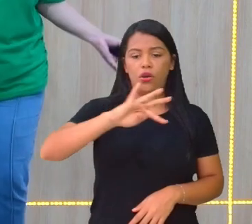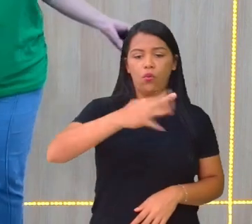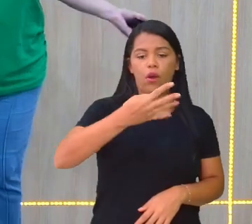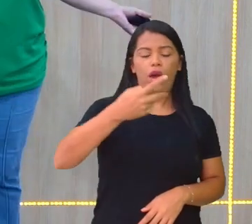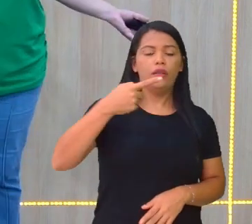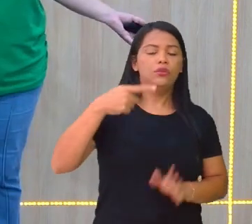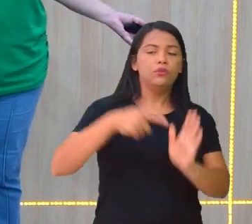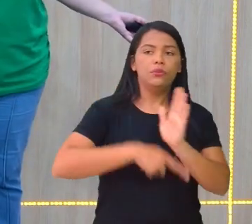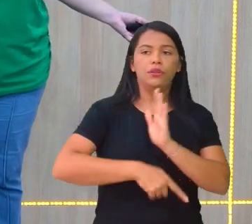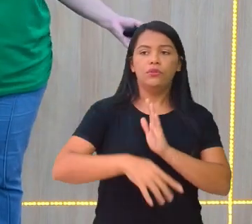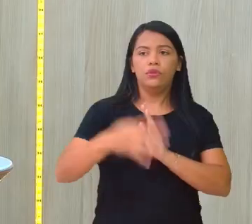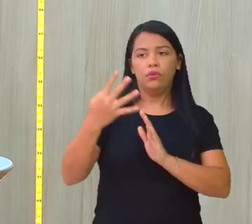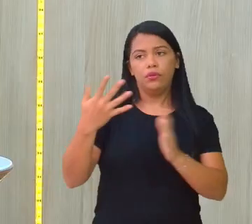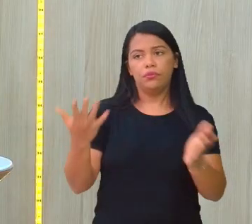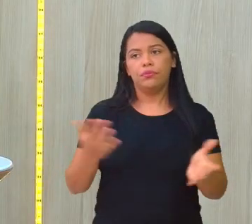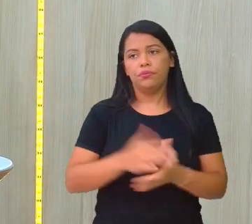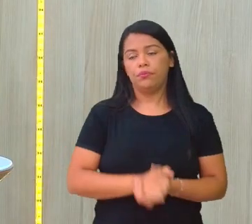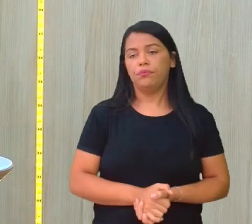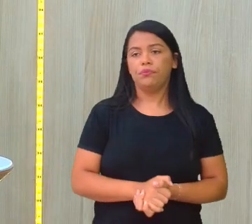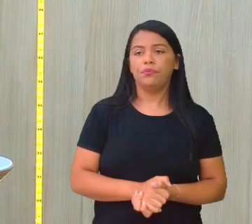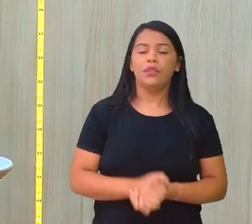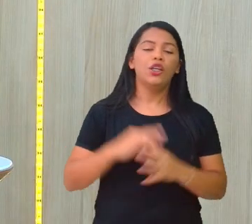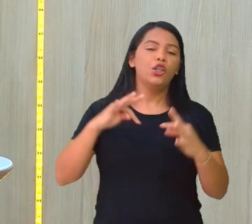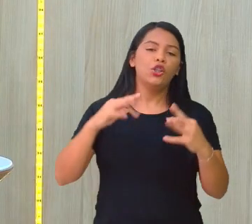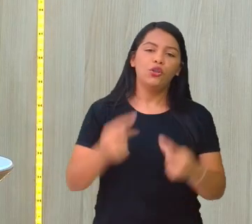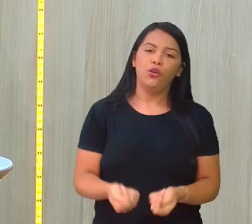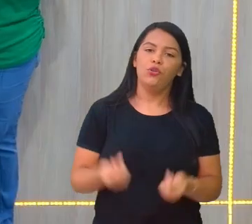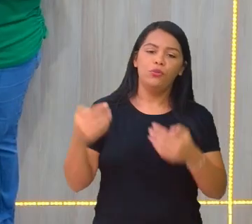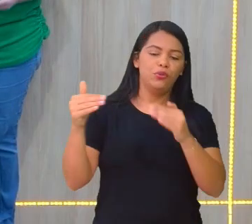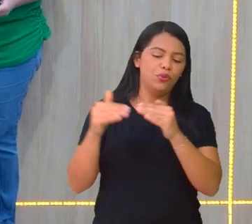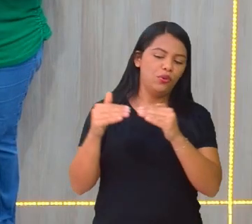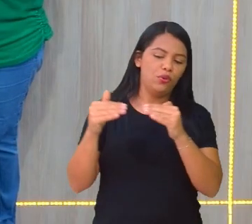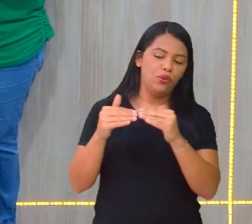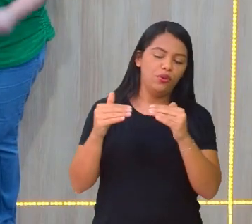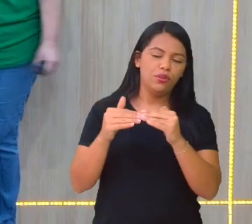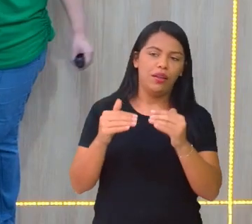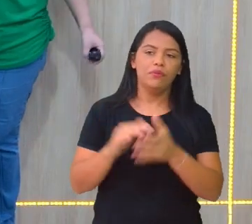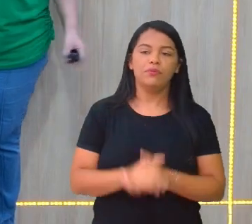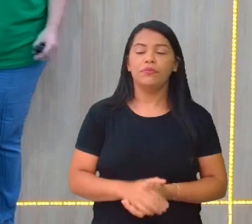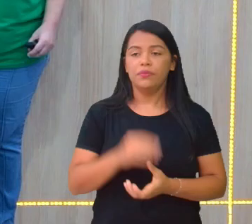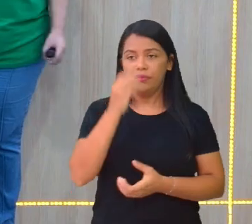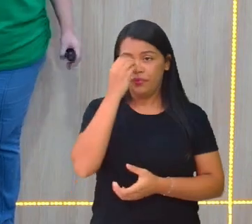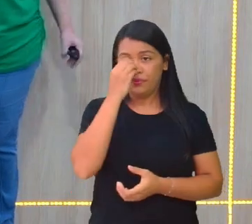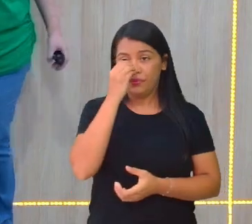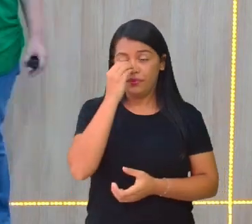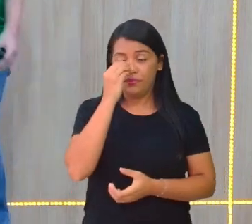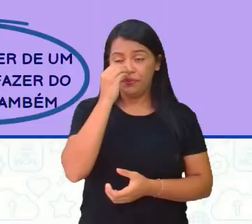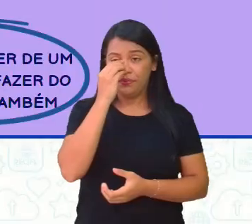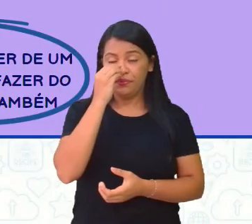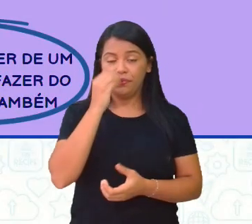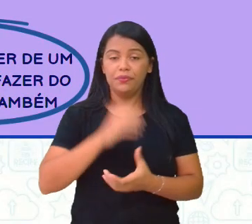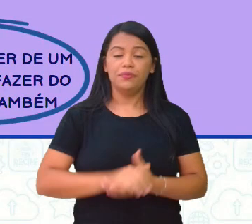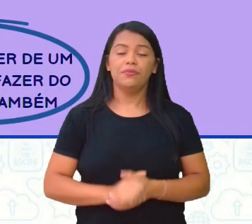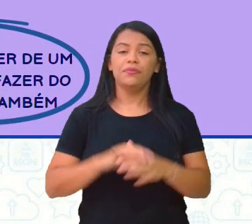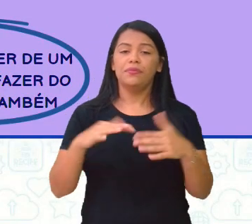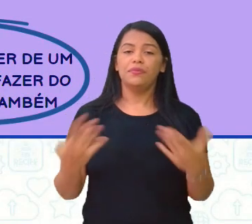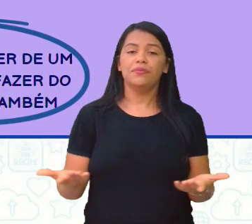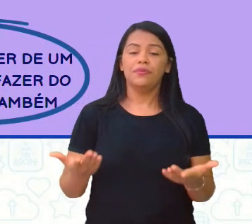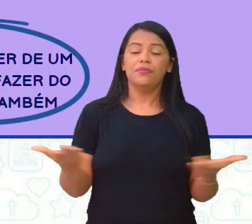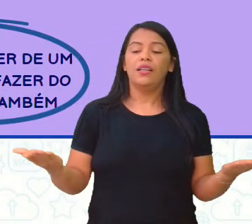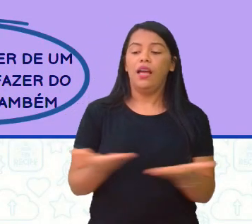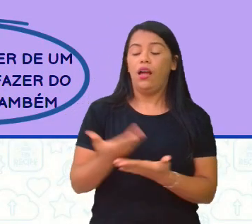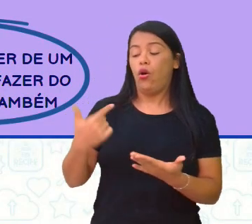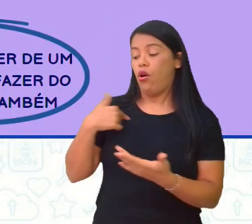Ou não, professora Marta? Sim, professora, vai concordar. Uhum. Então, bora lá. E agora? Agora eu